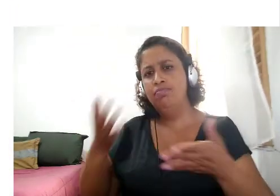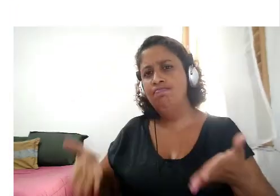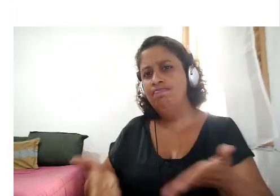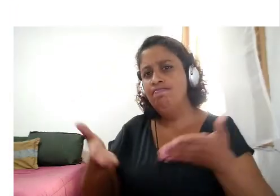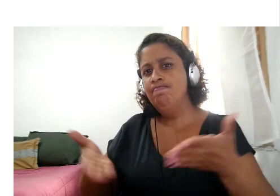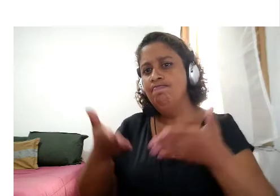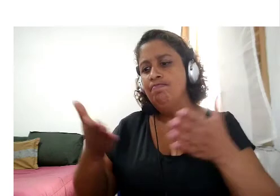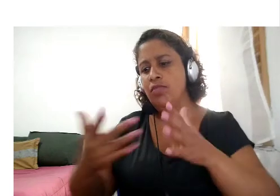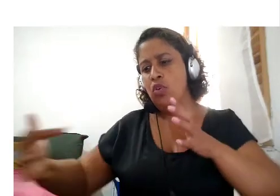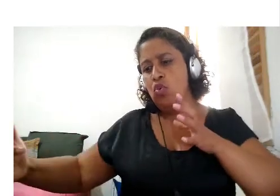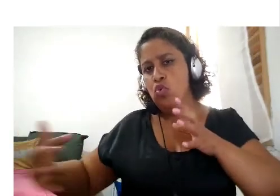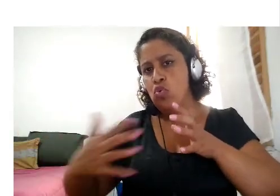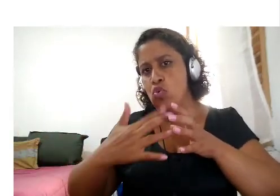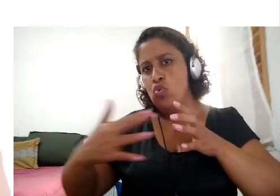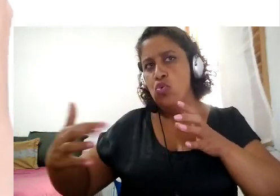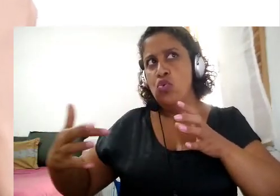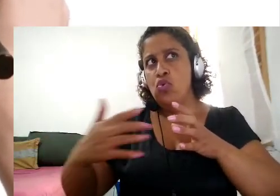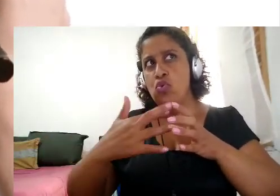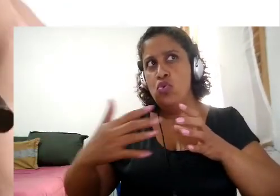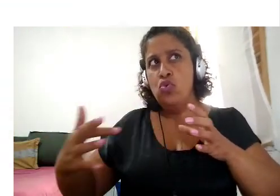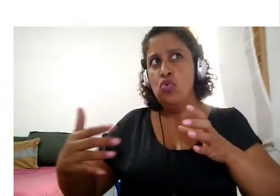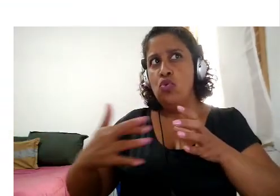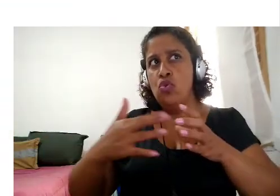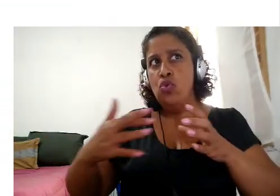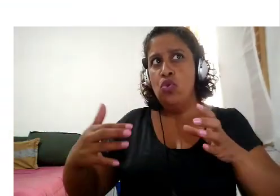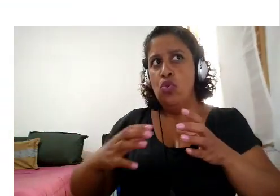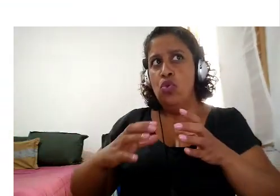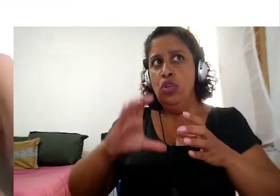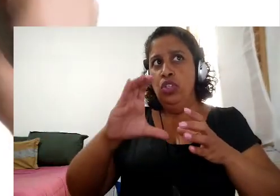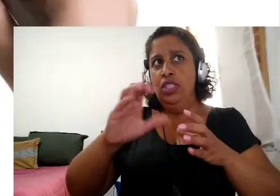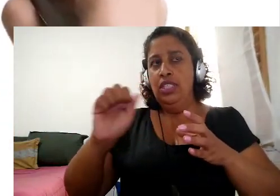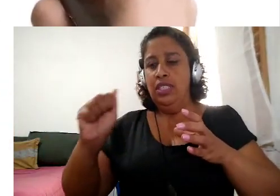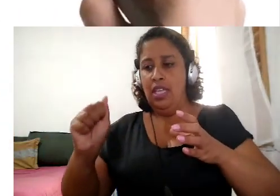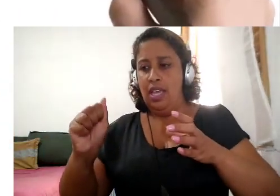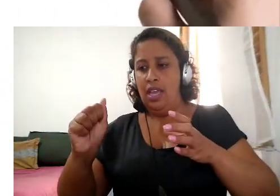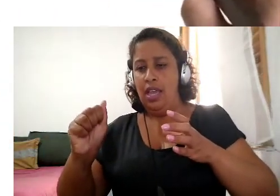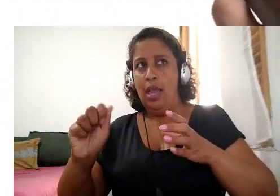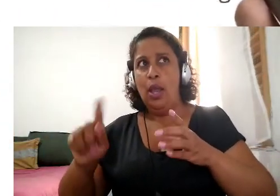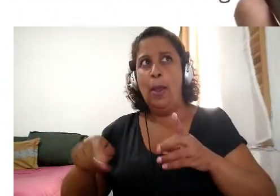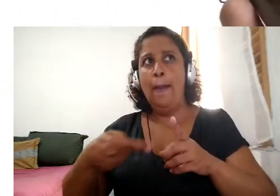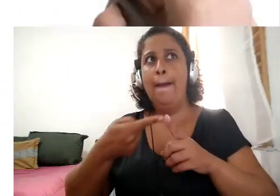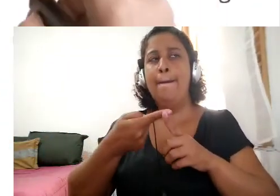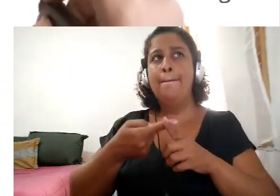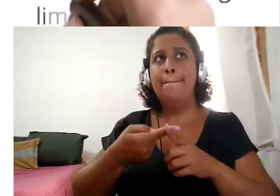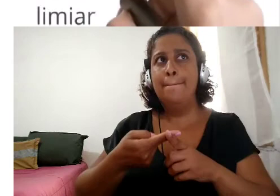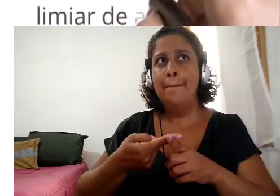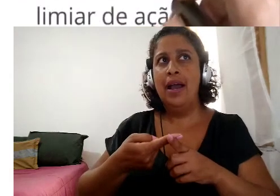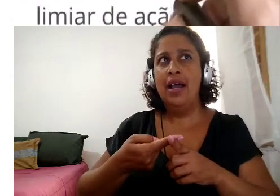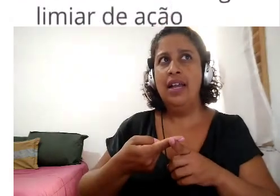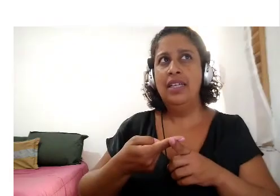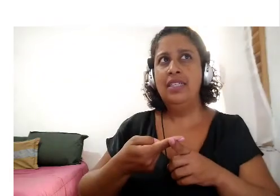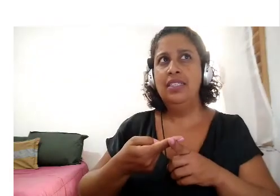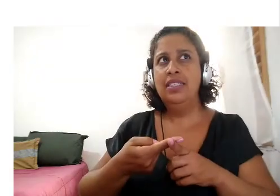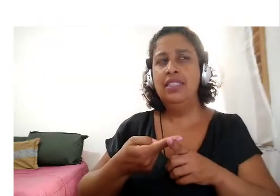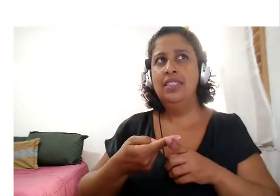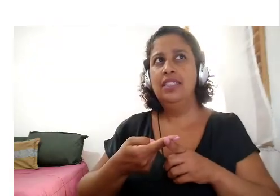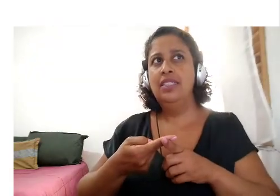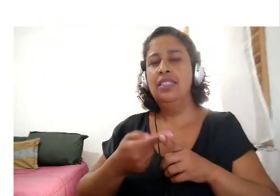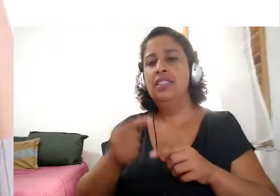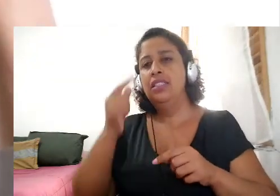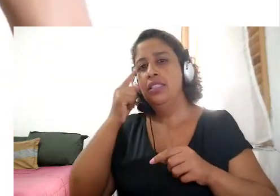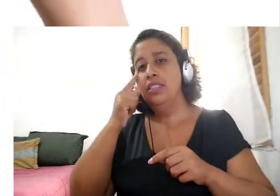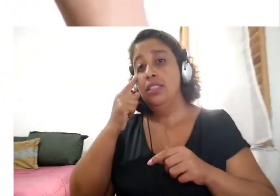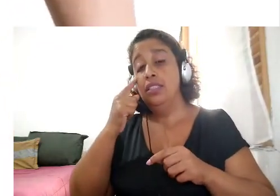uma hiperpolarização, o que dificulta ainda mais para que esta consiga atingir o seu limiar de ação. Quando falamos